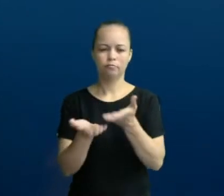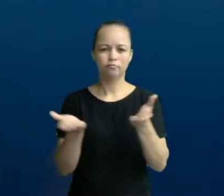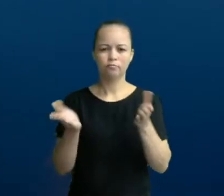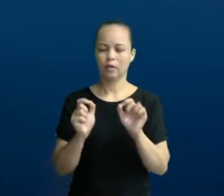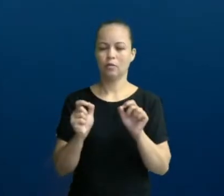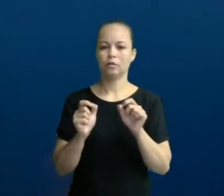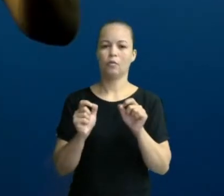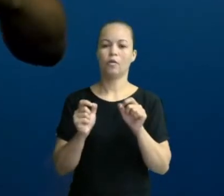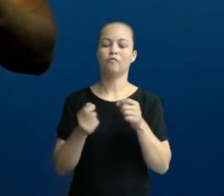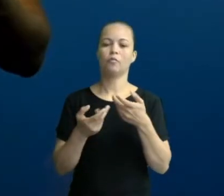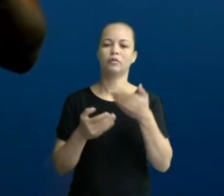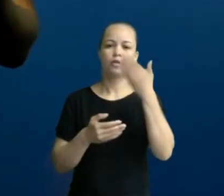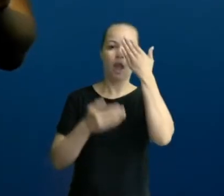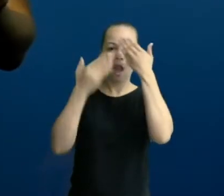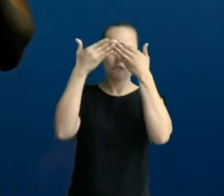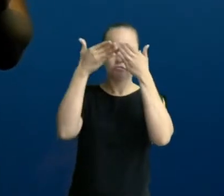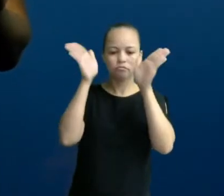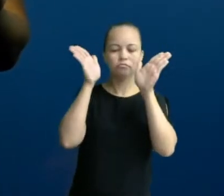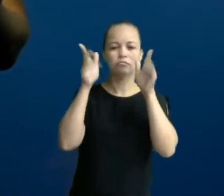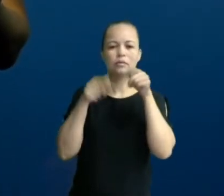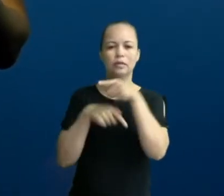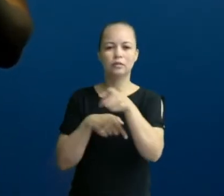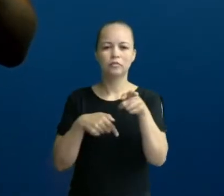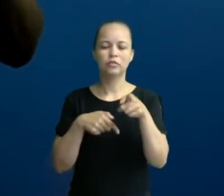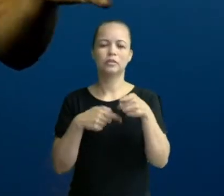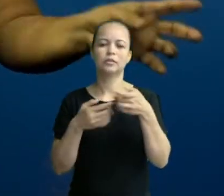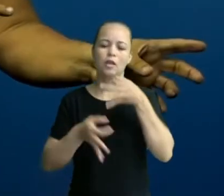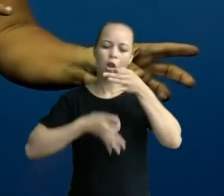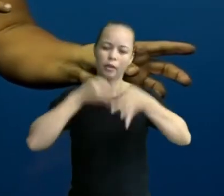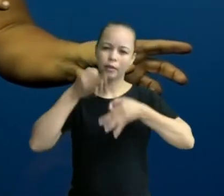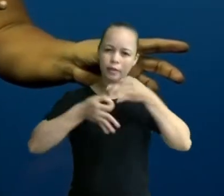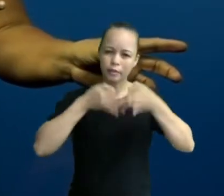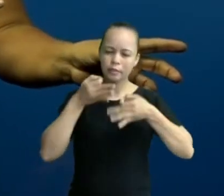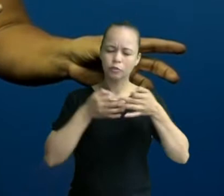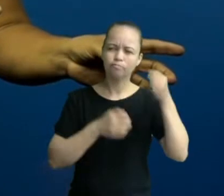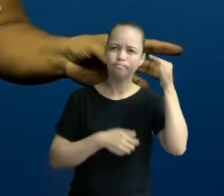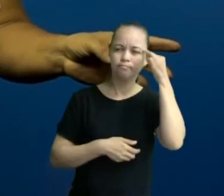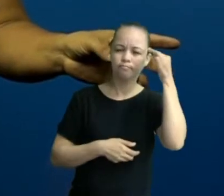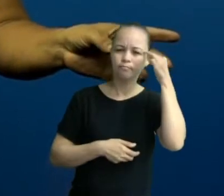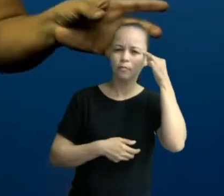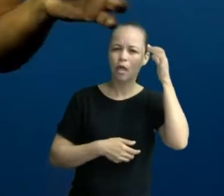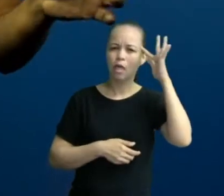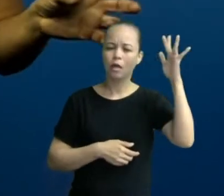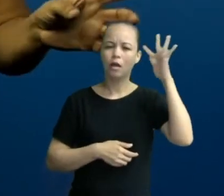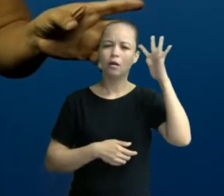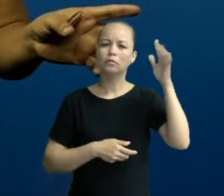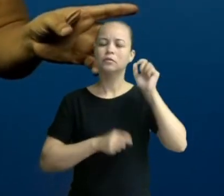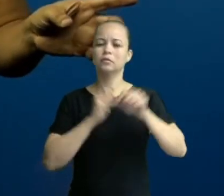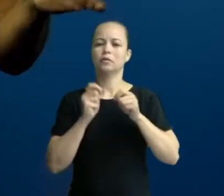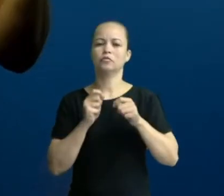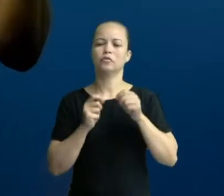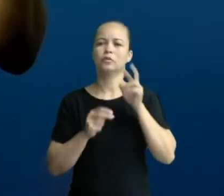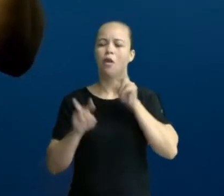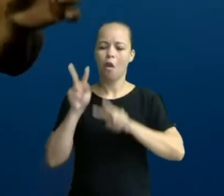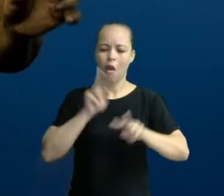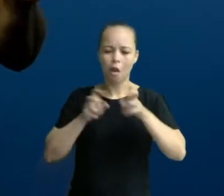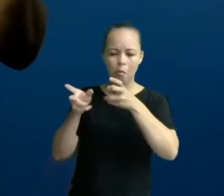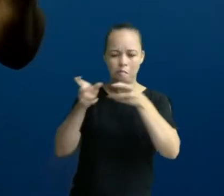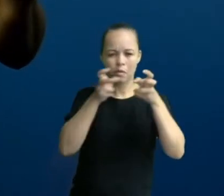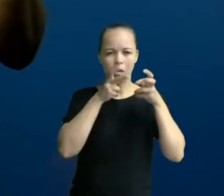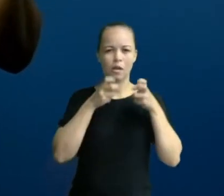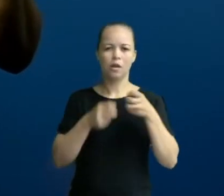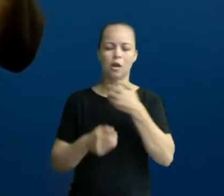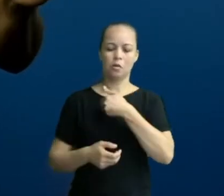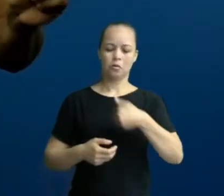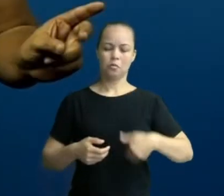sua mente para que você seja alguém crítico e reflexivo quando você olha para as políticas públicas que têm relação íntima